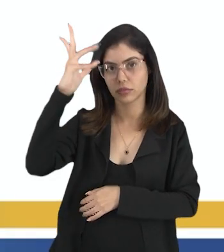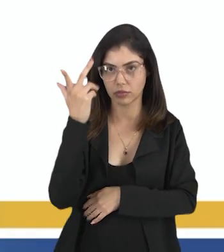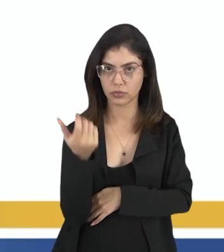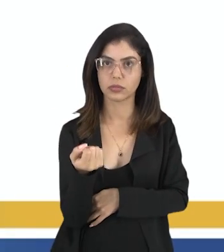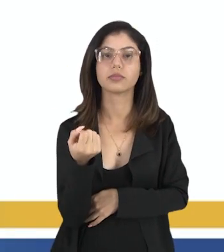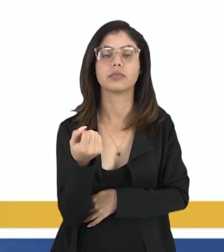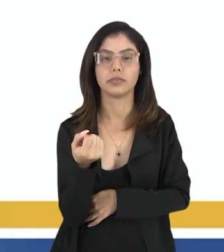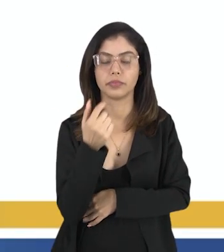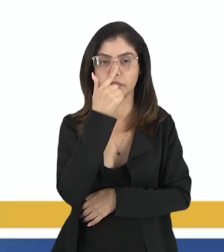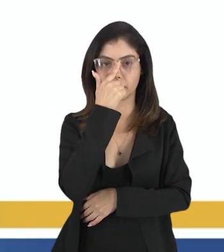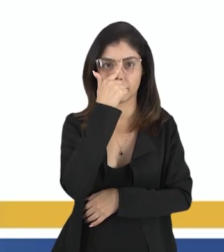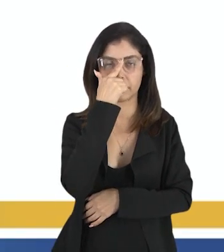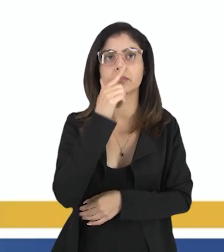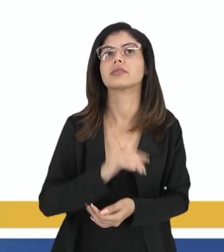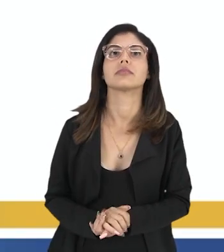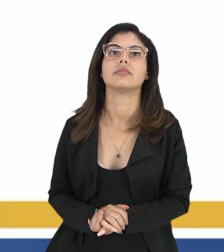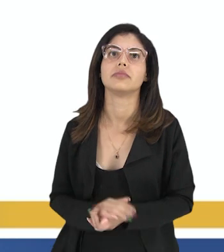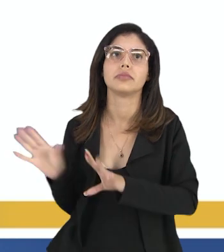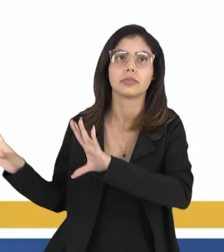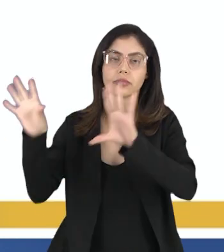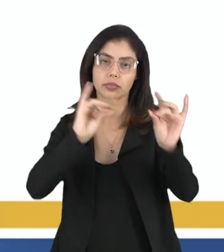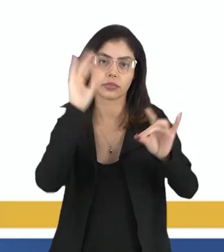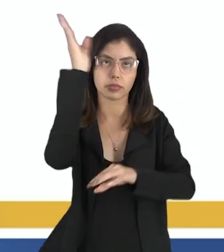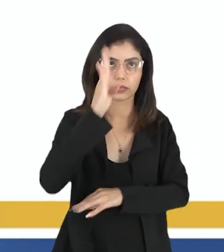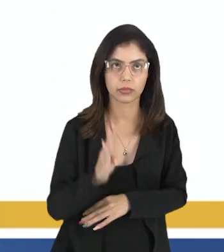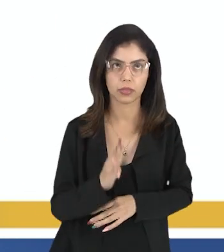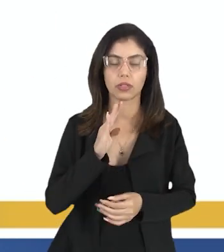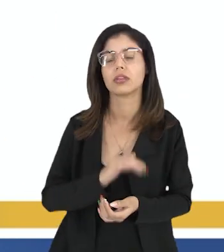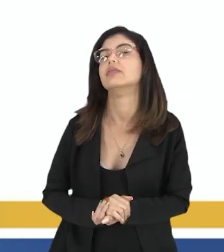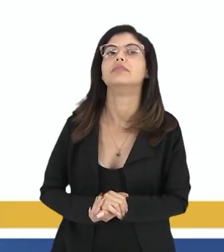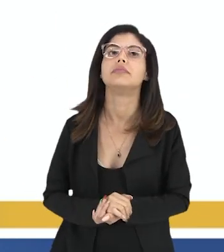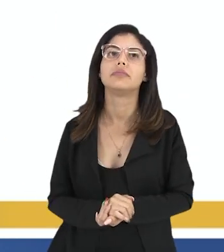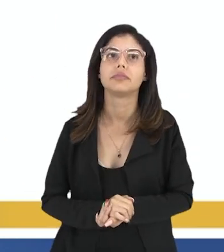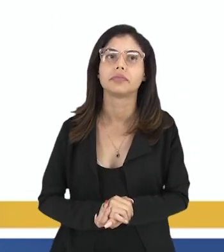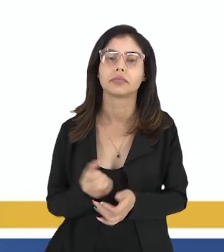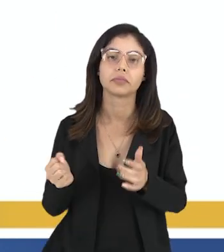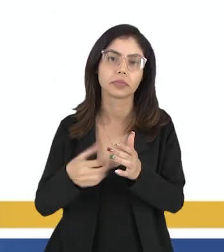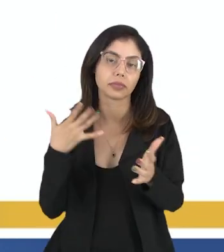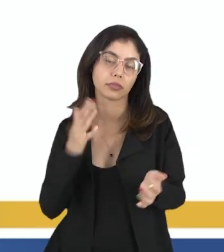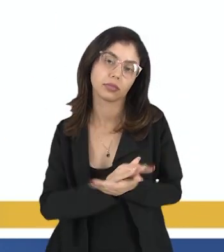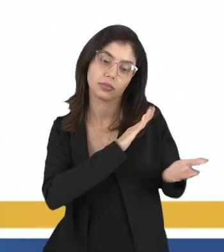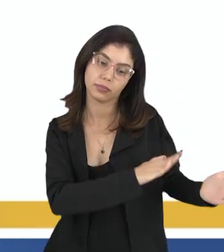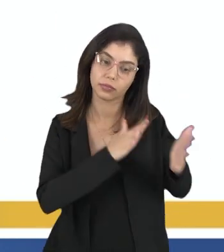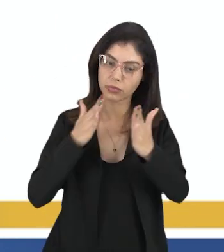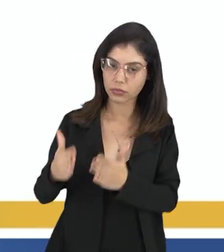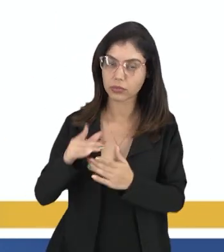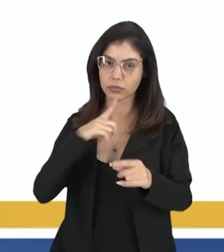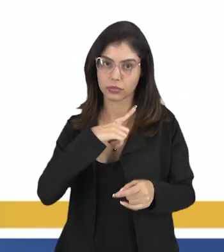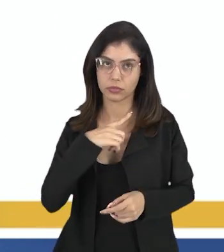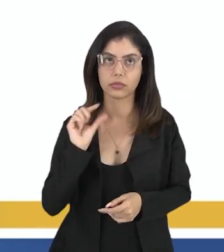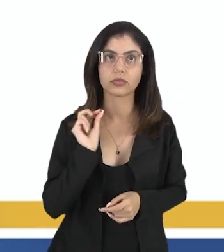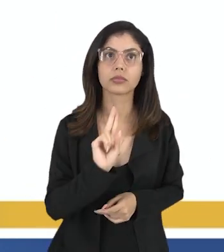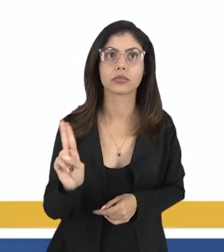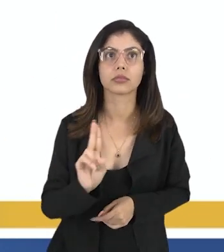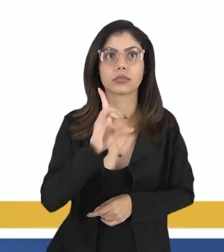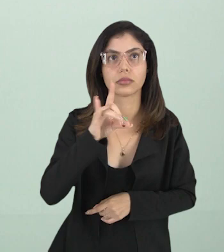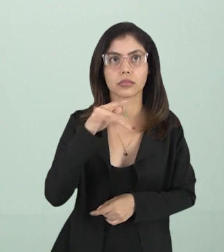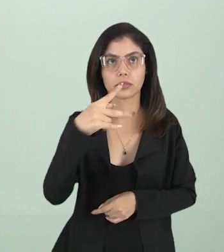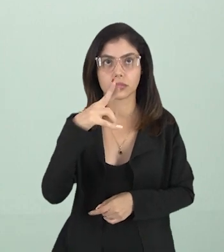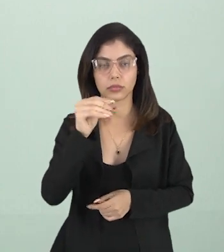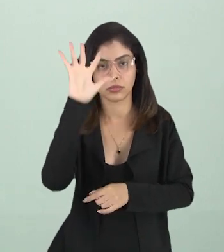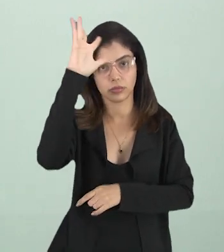de africanos que foram, então, trazidos para o Brasil, Muita gente. E a partir daí a gente tem o que chama também de